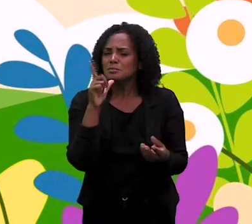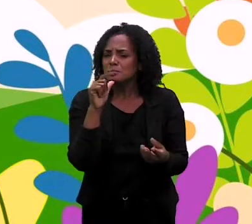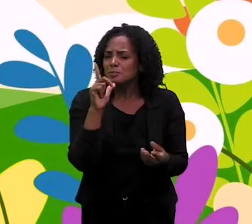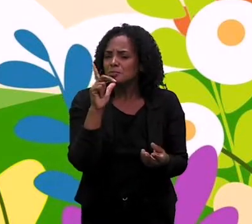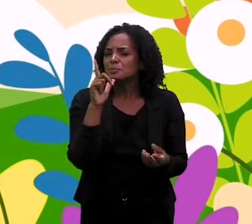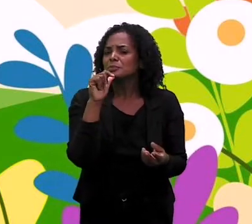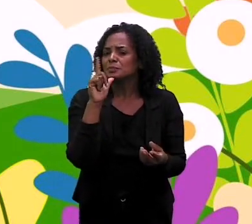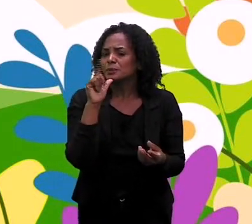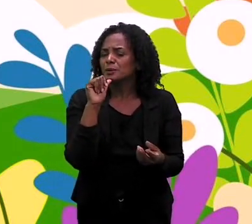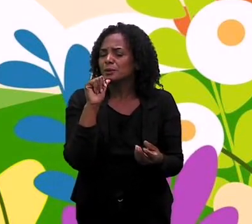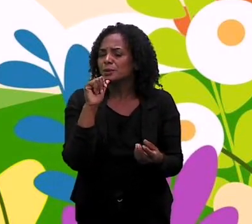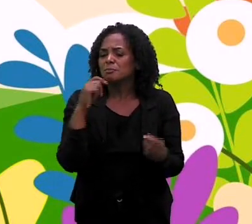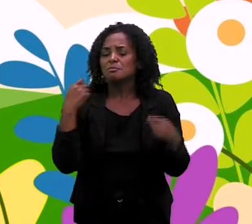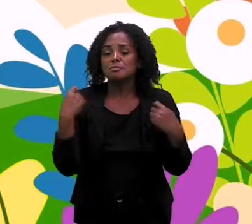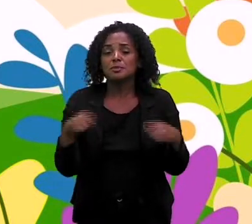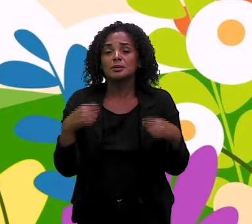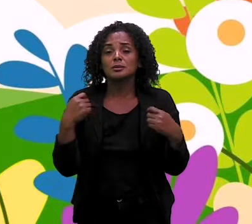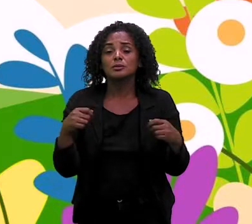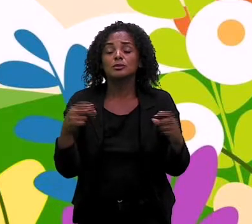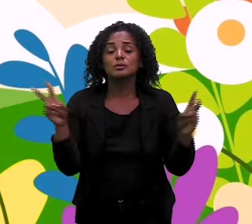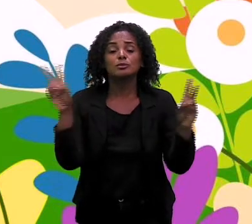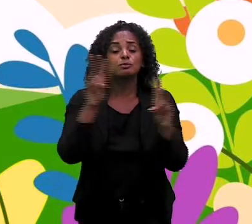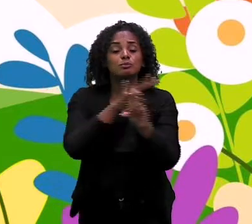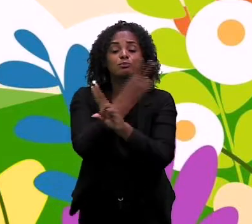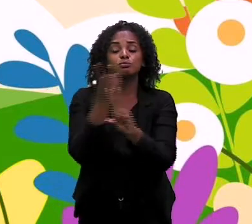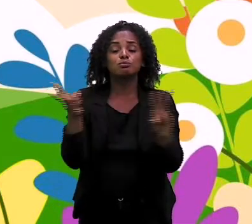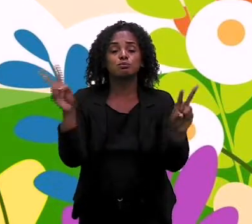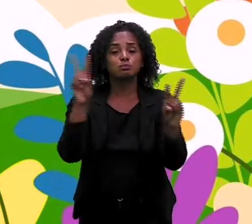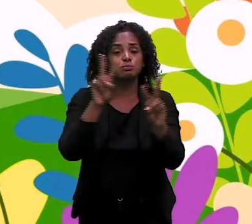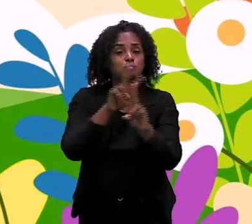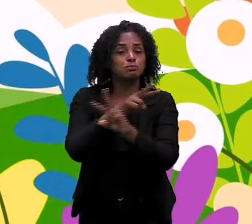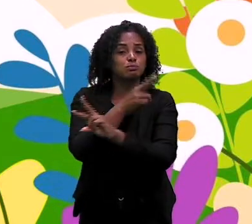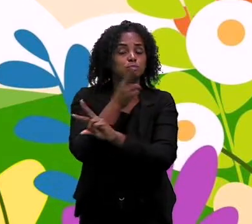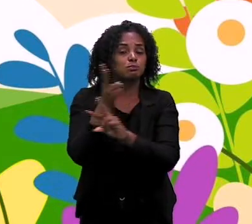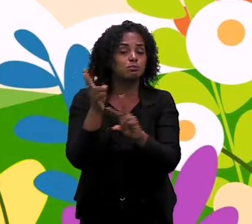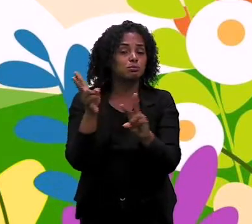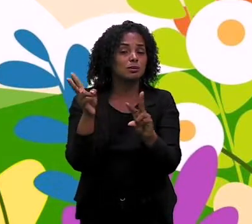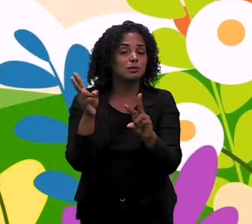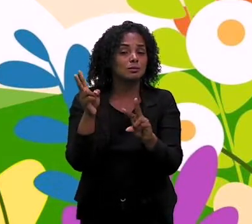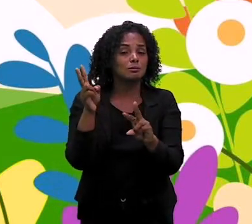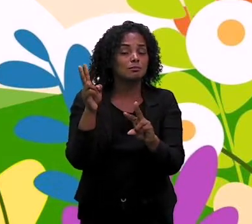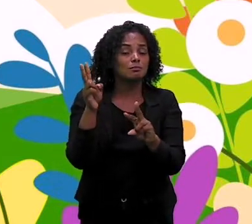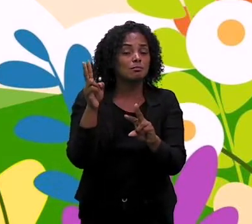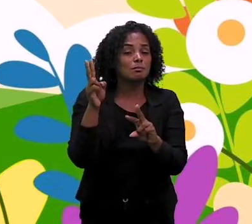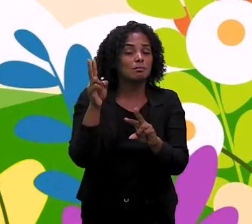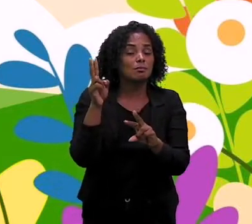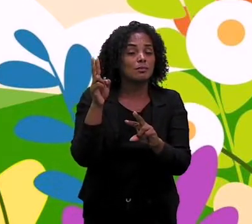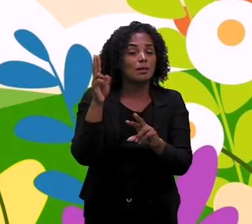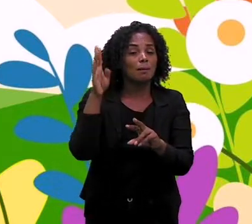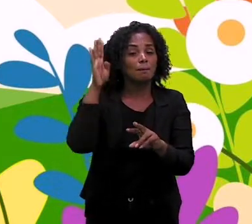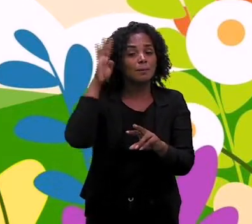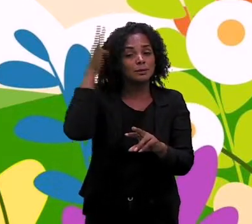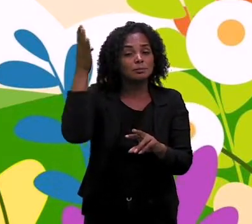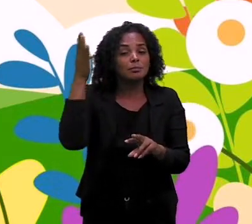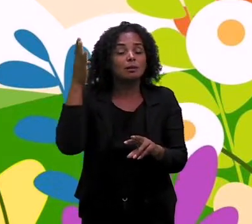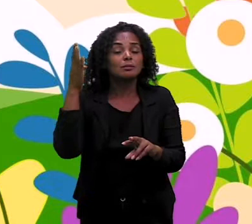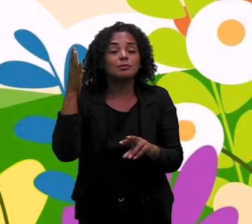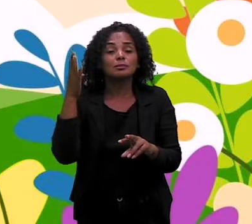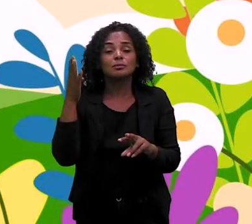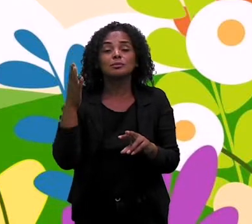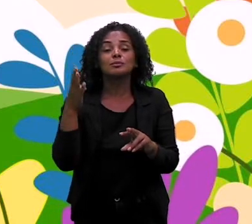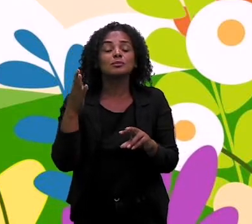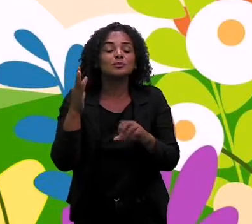água, precisamos do vento e principalmente precisamos ser cuidadas,